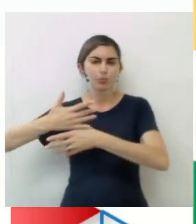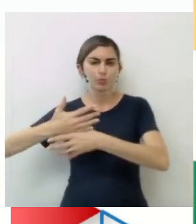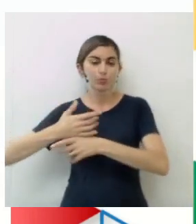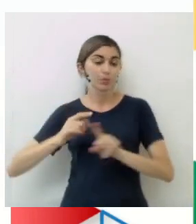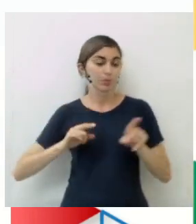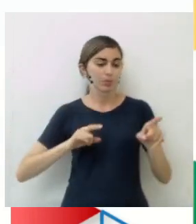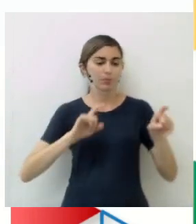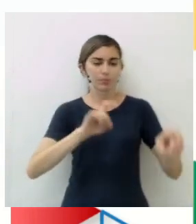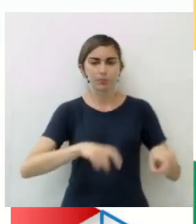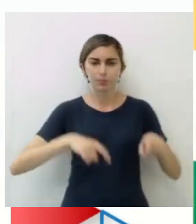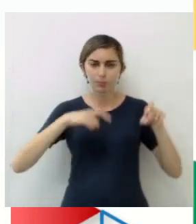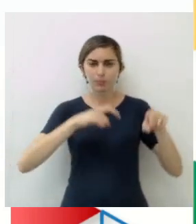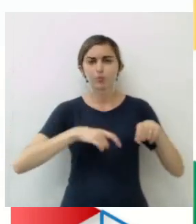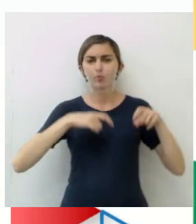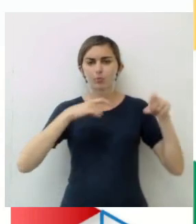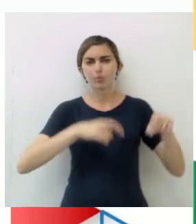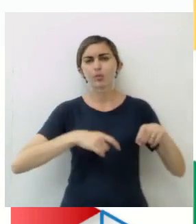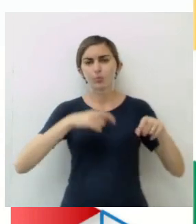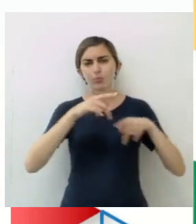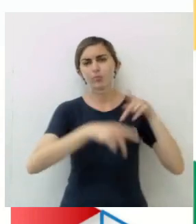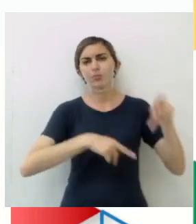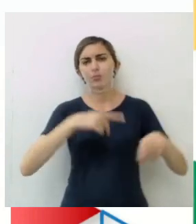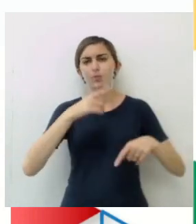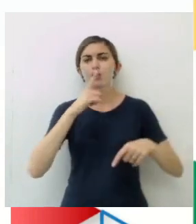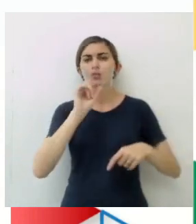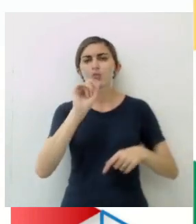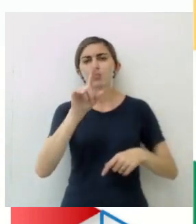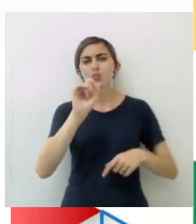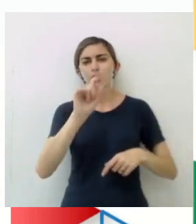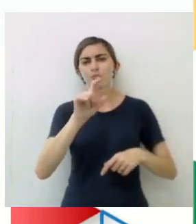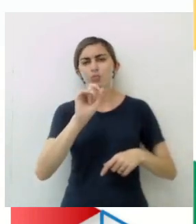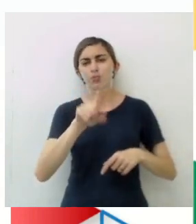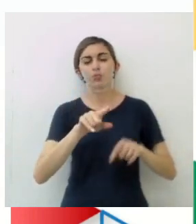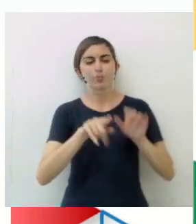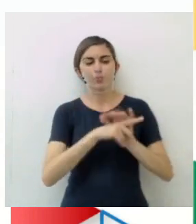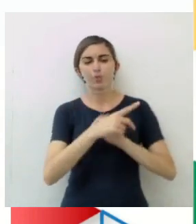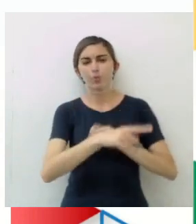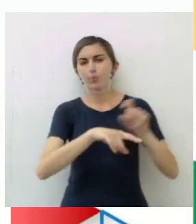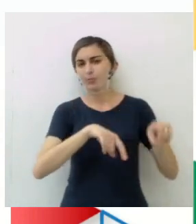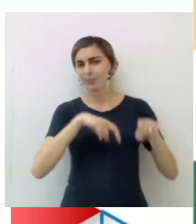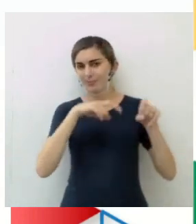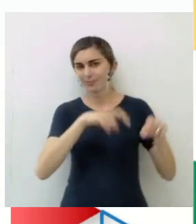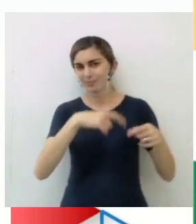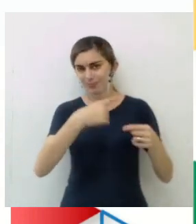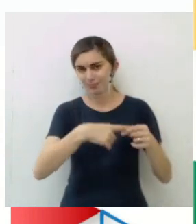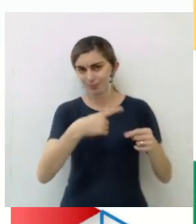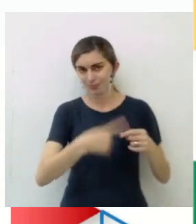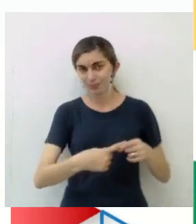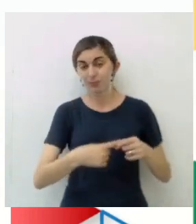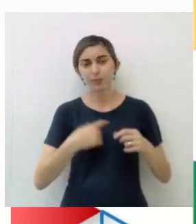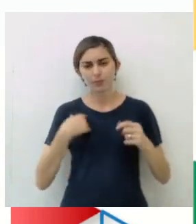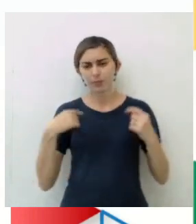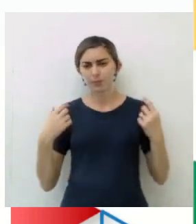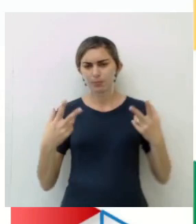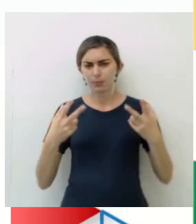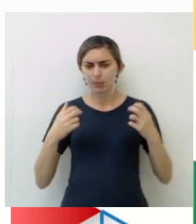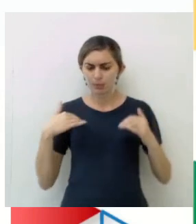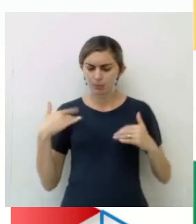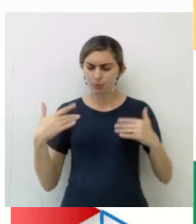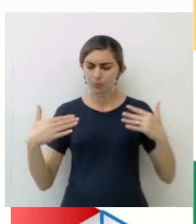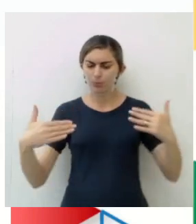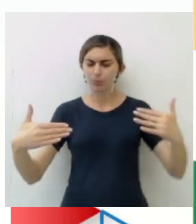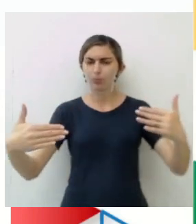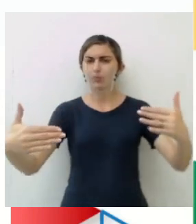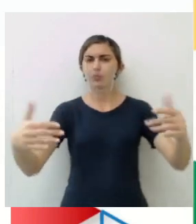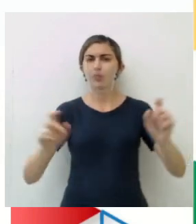a população rural em descendência na parte azul. Então vocês vão perceber que ao longo do tempo,